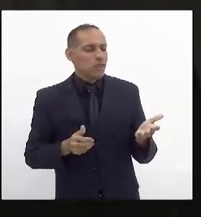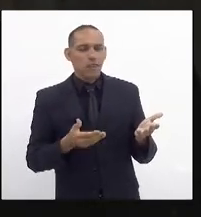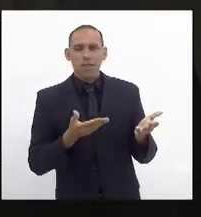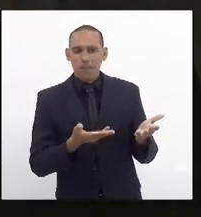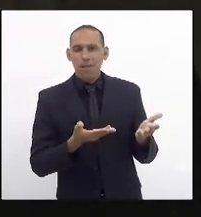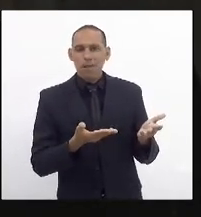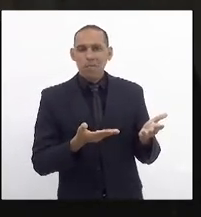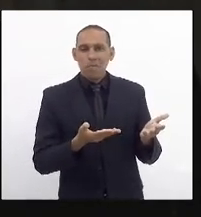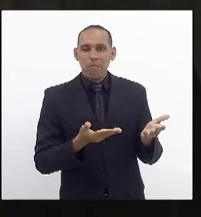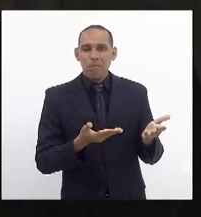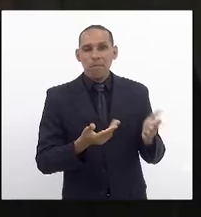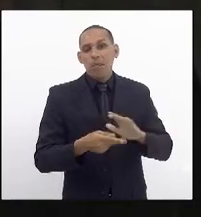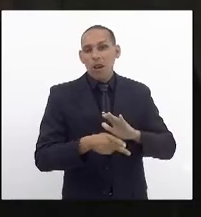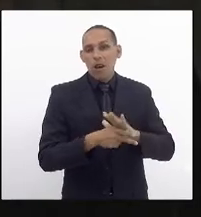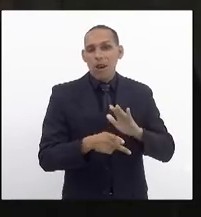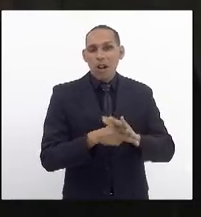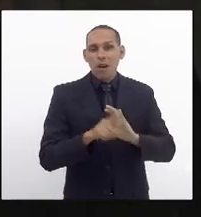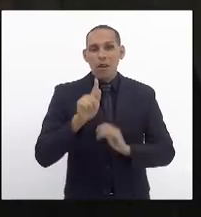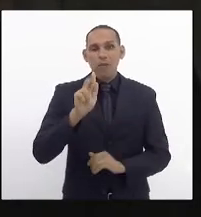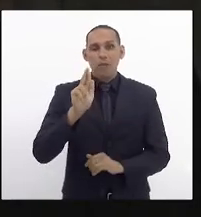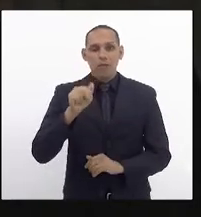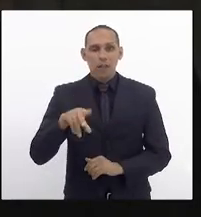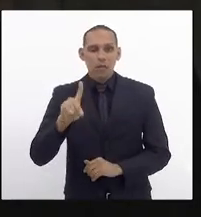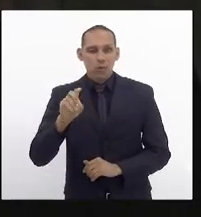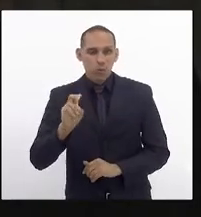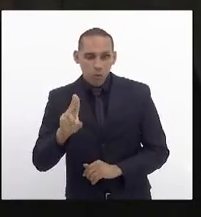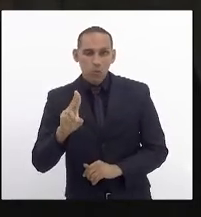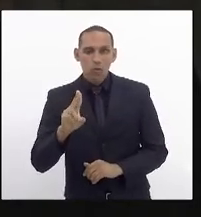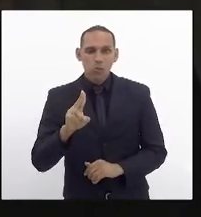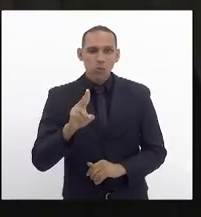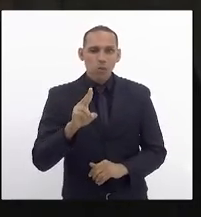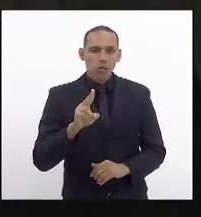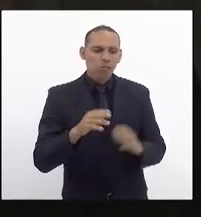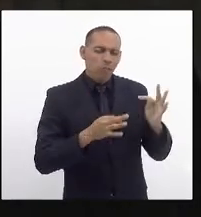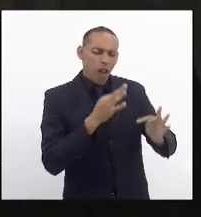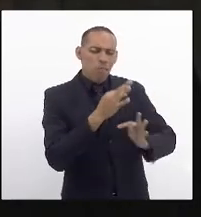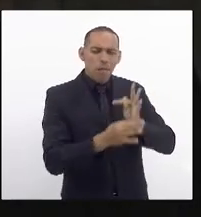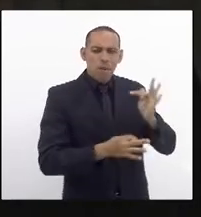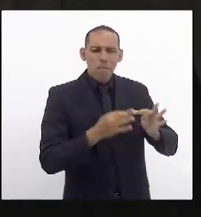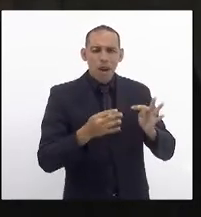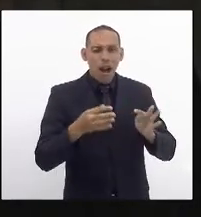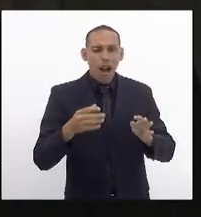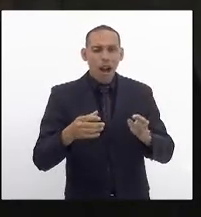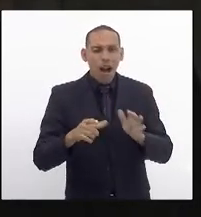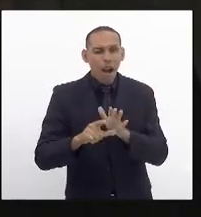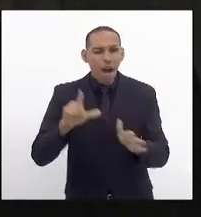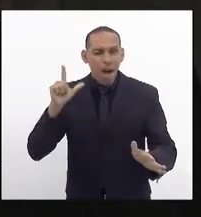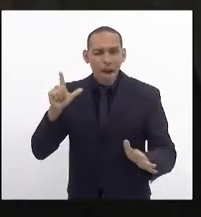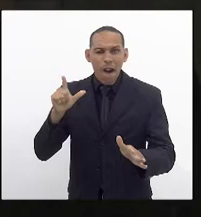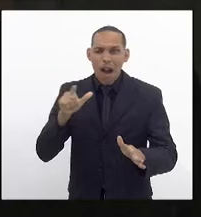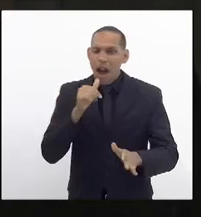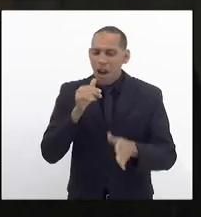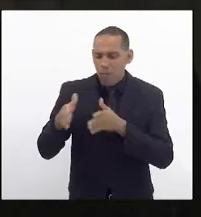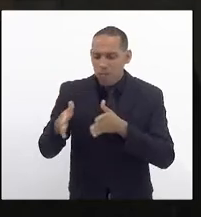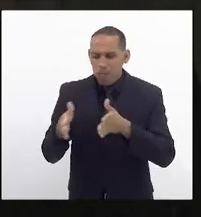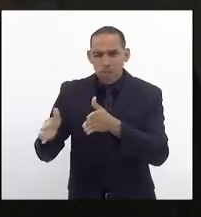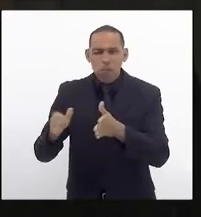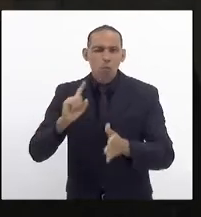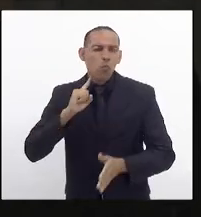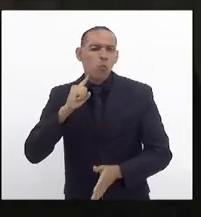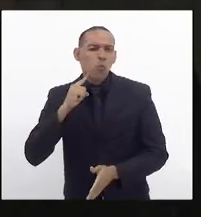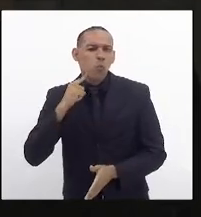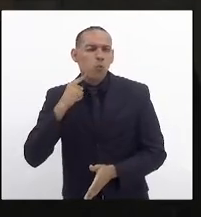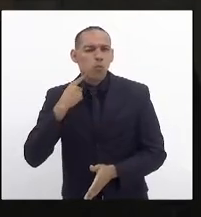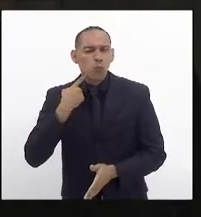no sistema de tratamento do Guandu vinda de rios totalmente poluídos uma coisa do